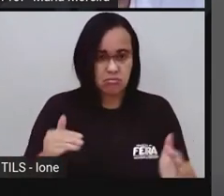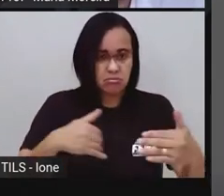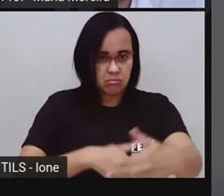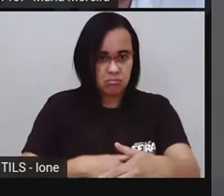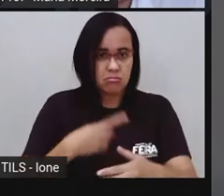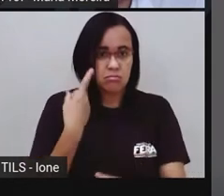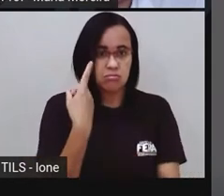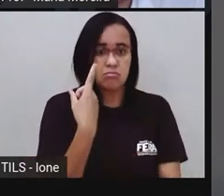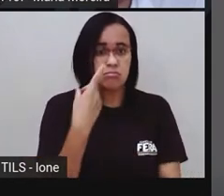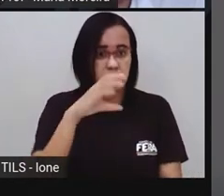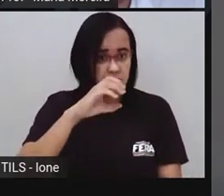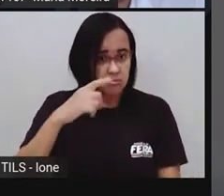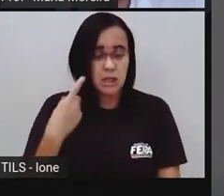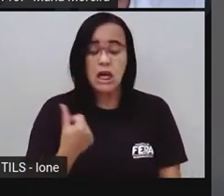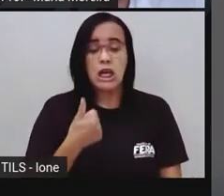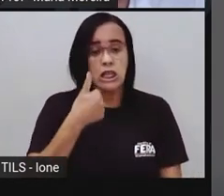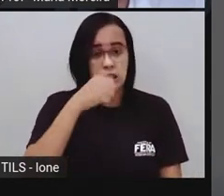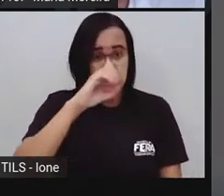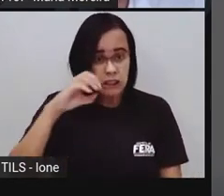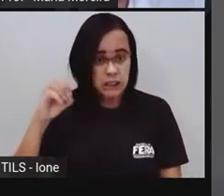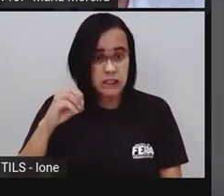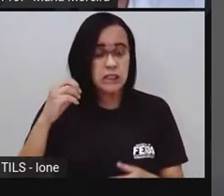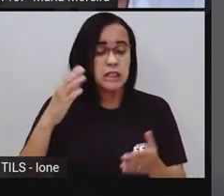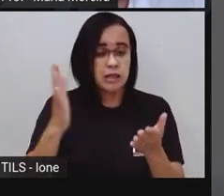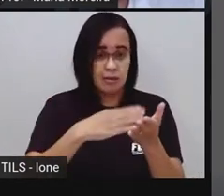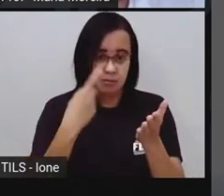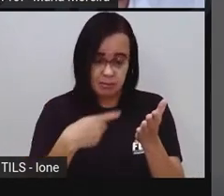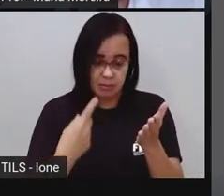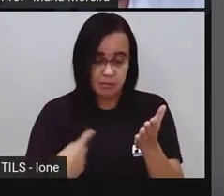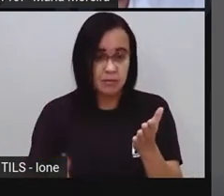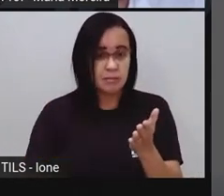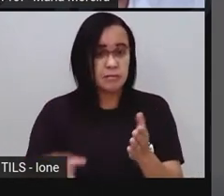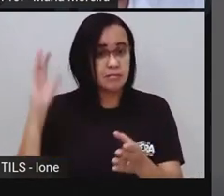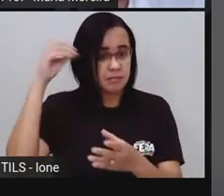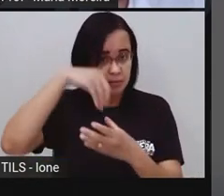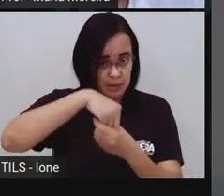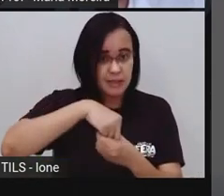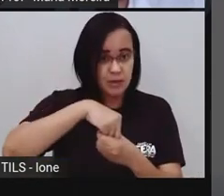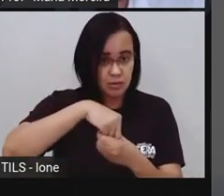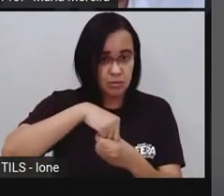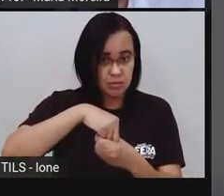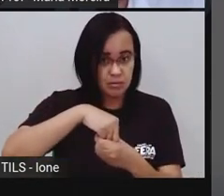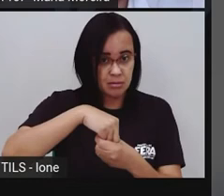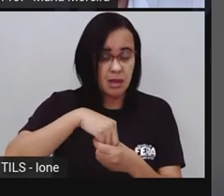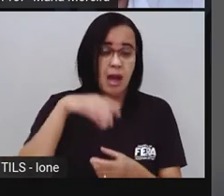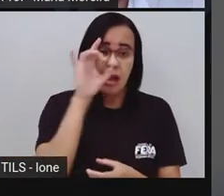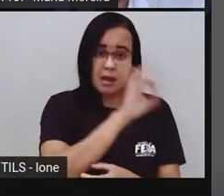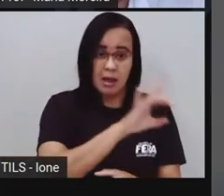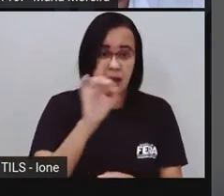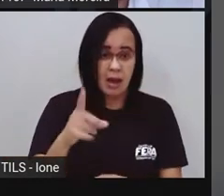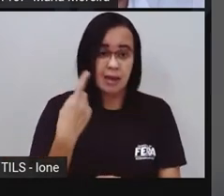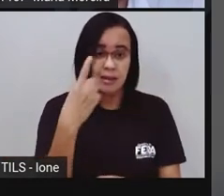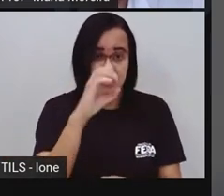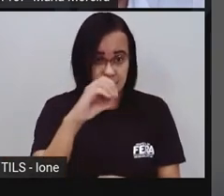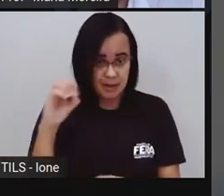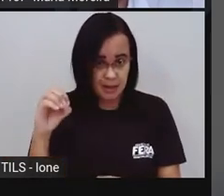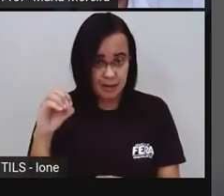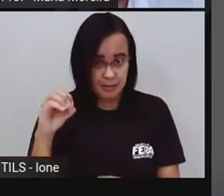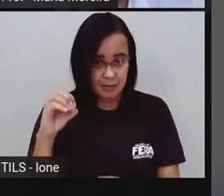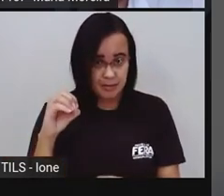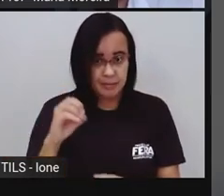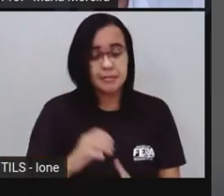ó cada caixa tinha quanto e sem caderno certo então vamos fazer uma conta de vezes aqui ó